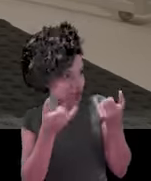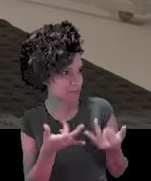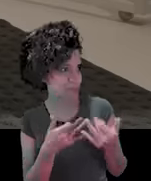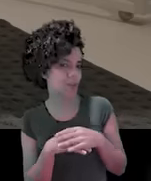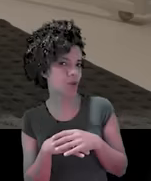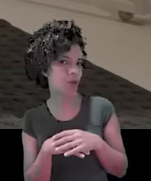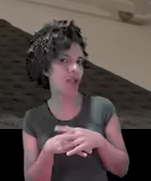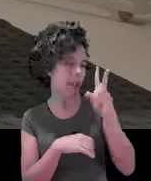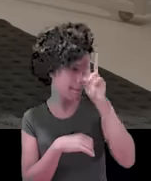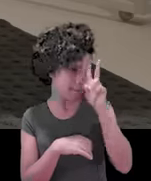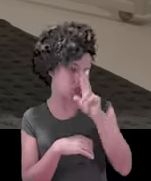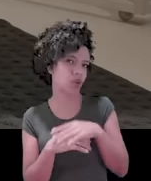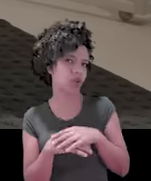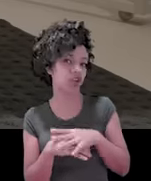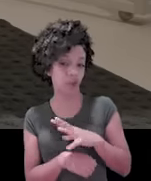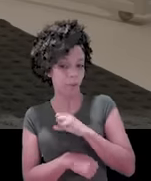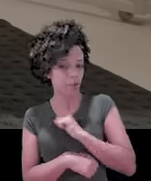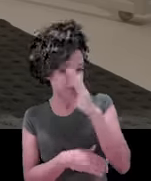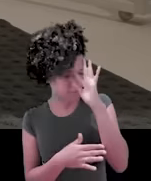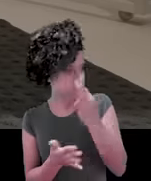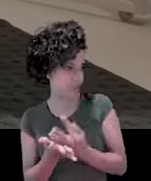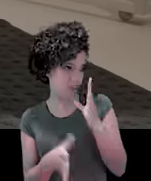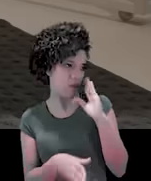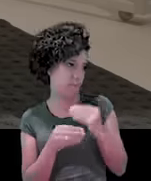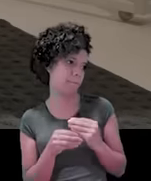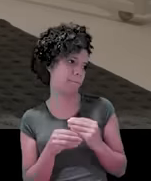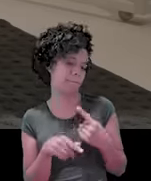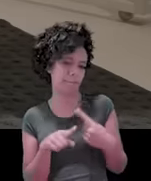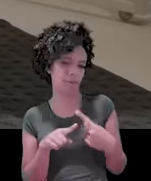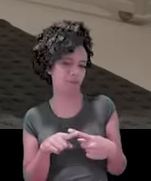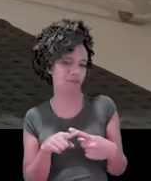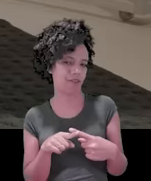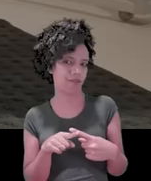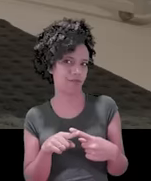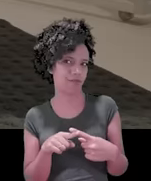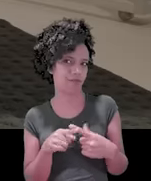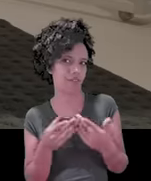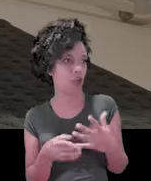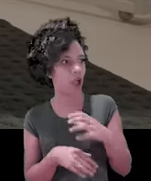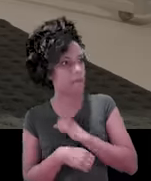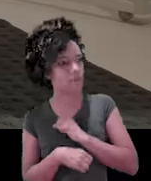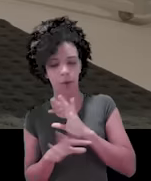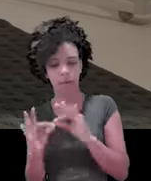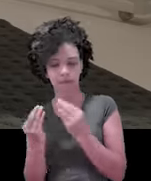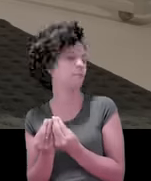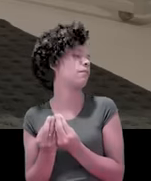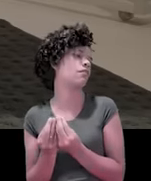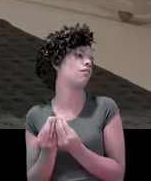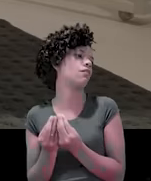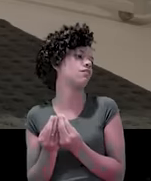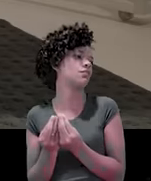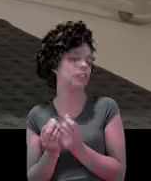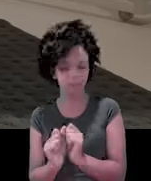digo que essa minha história é uma história de amor e fé ver um resumão que foi o amor pela minha família